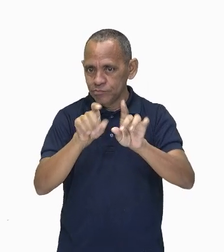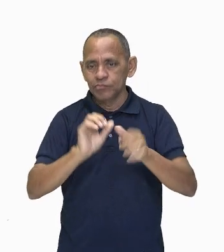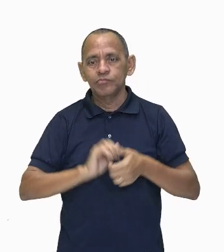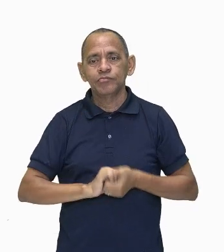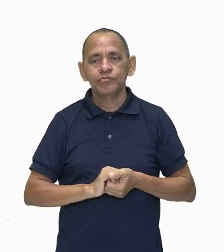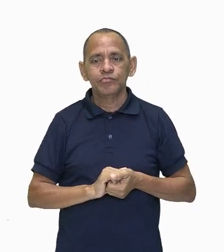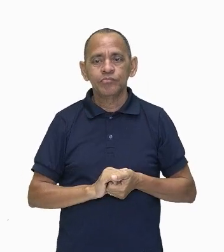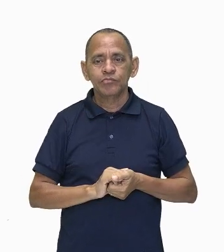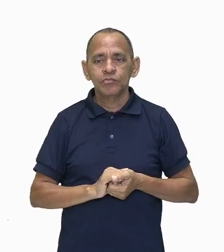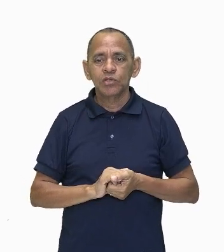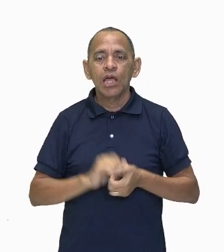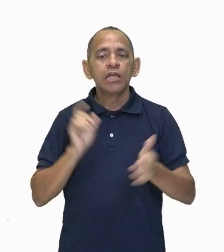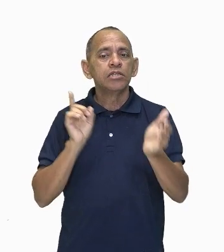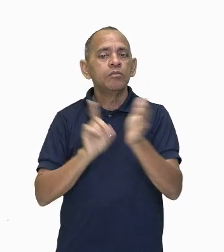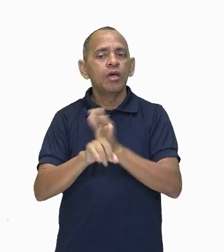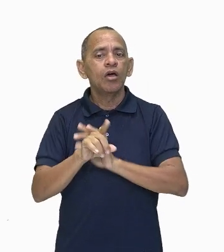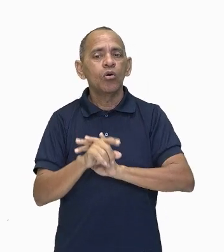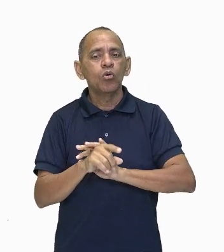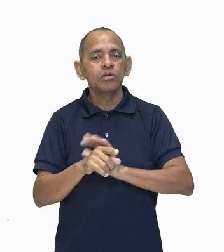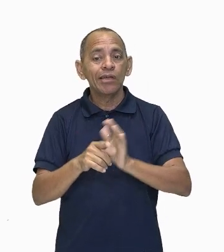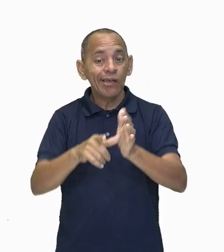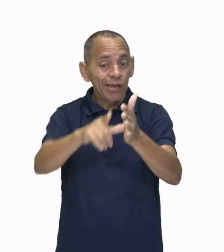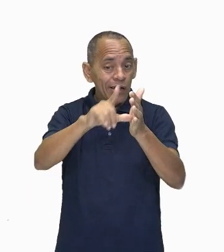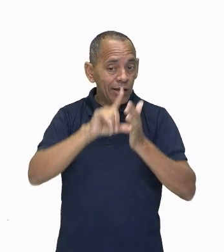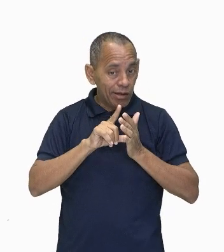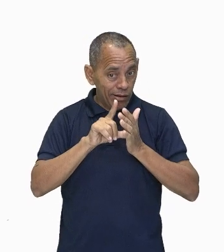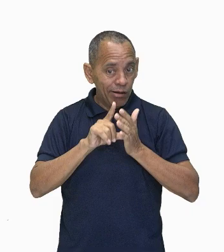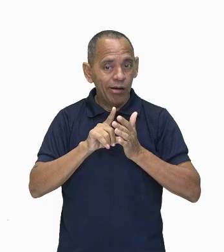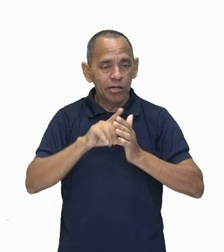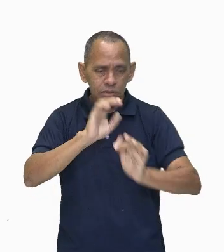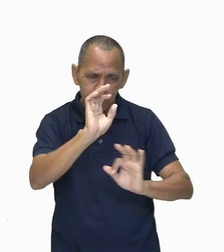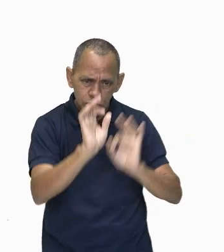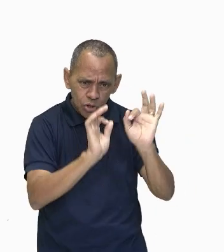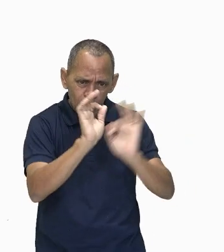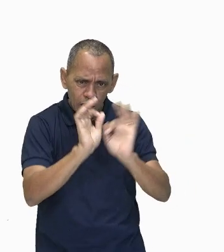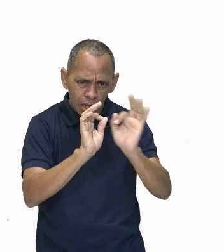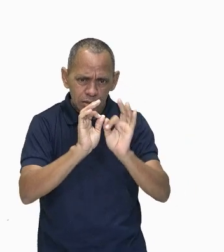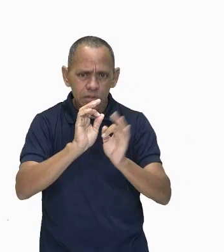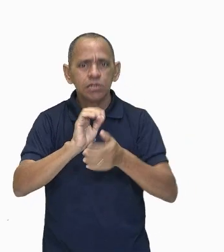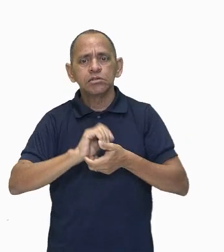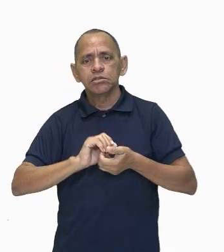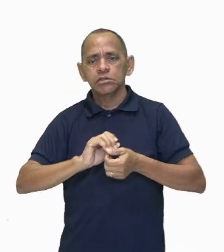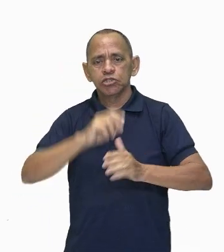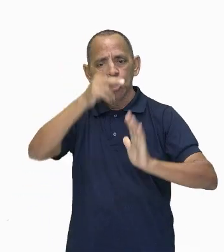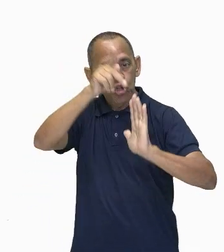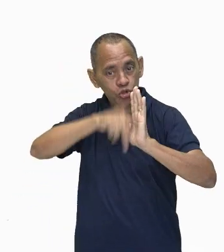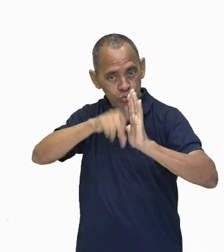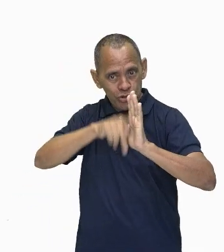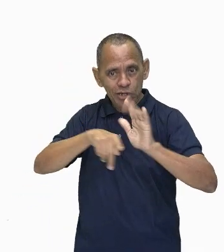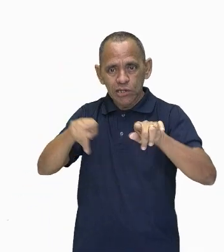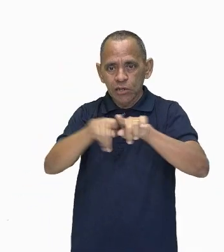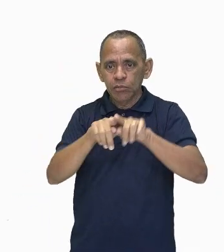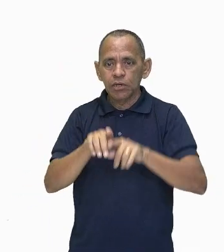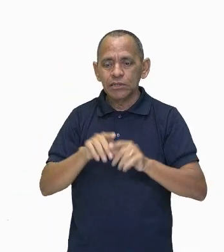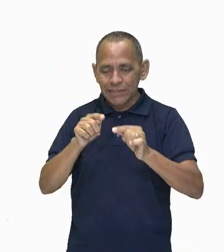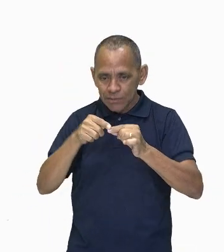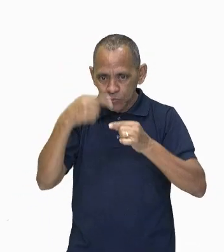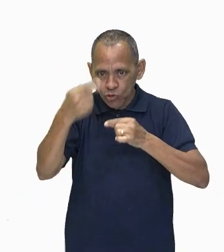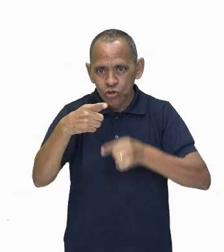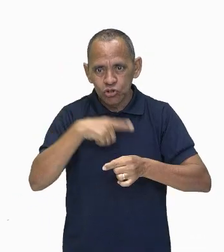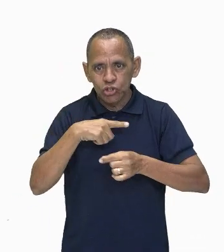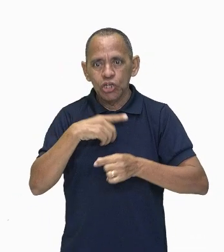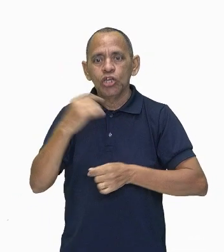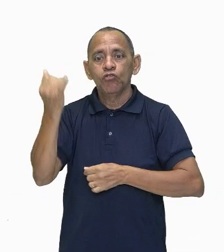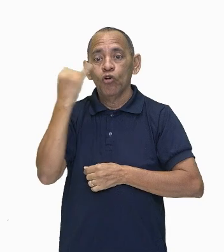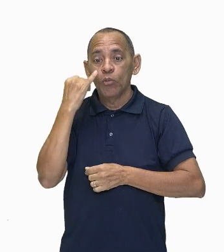Essas perguntas são feitas lá no planejamento, e aí depois que você tem os dados, todos os dados ali